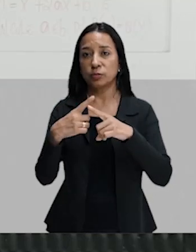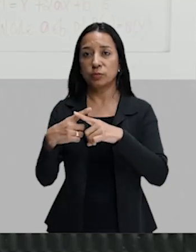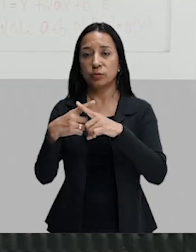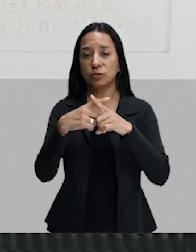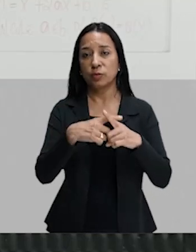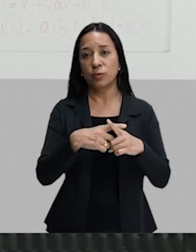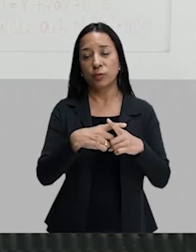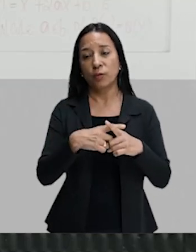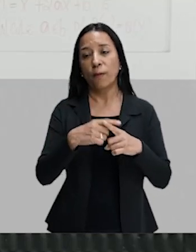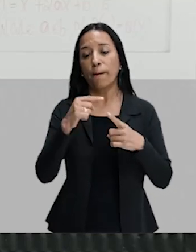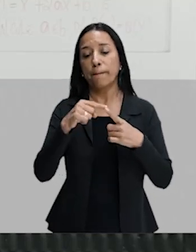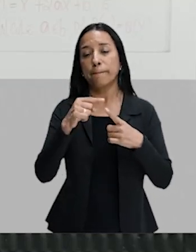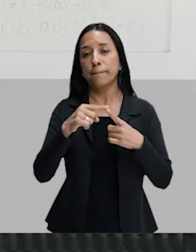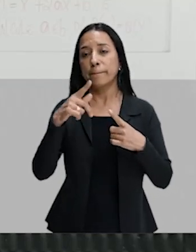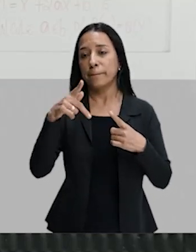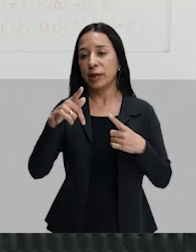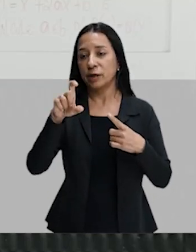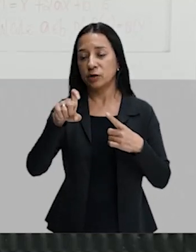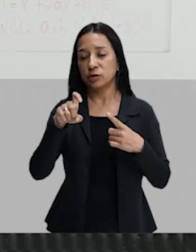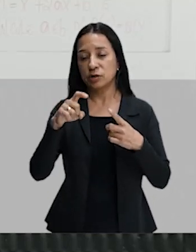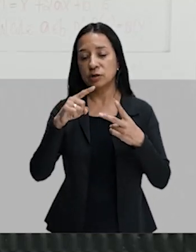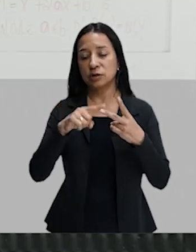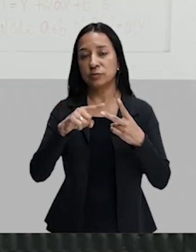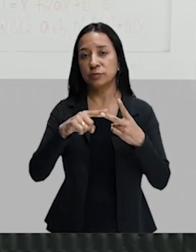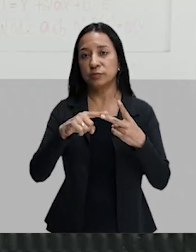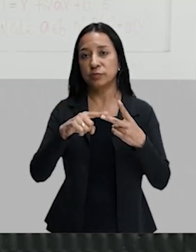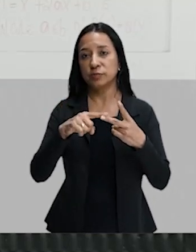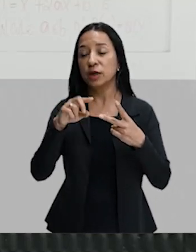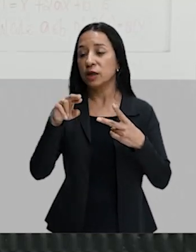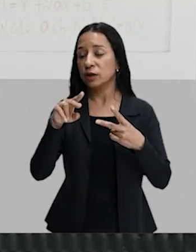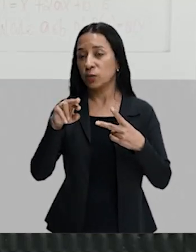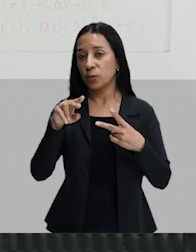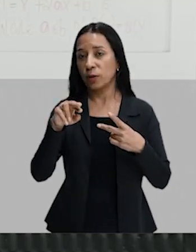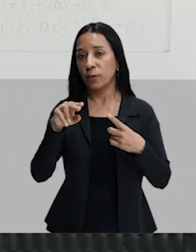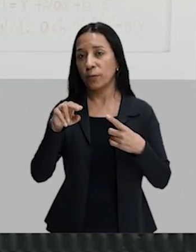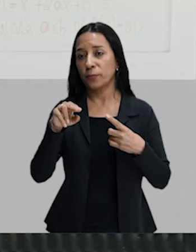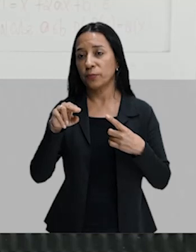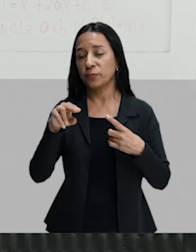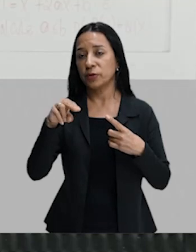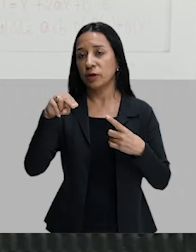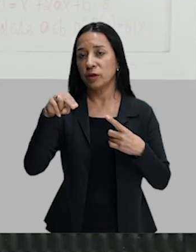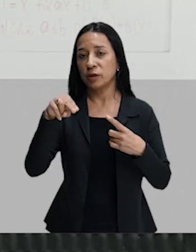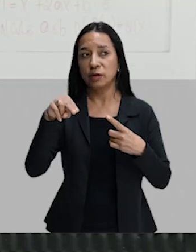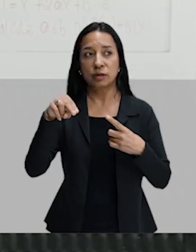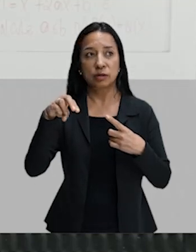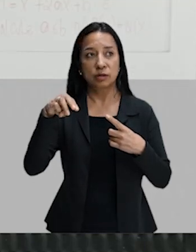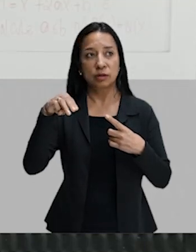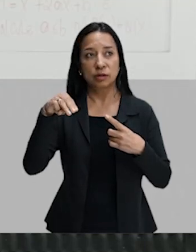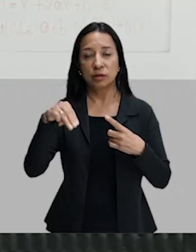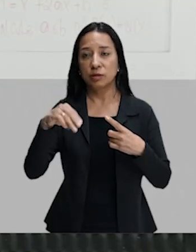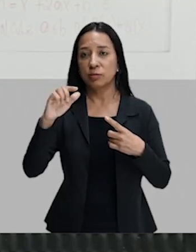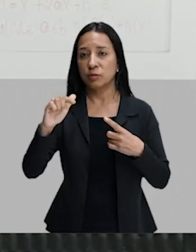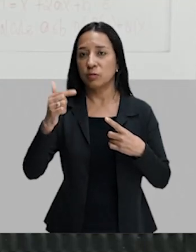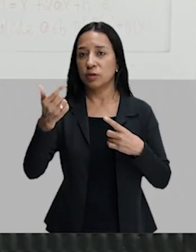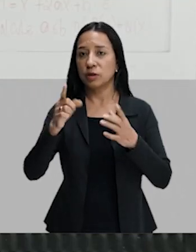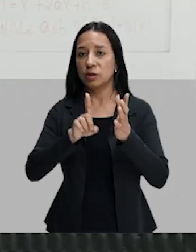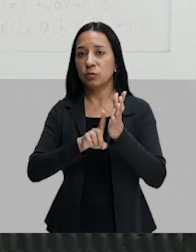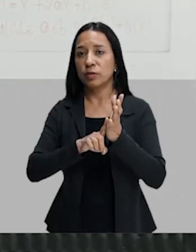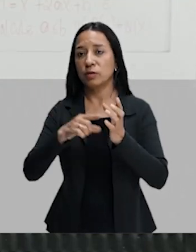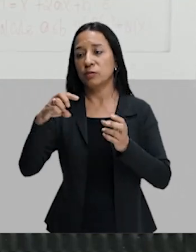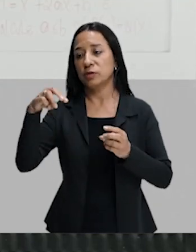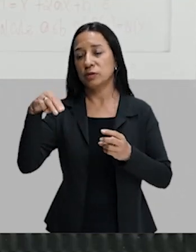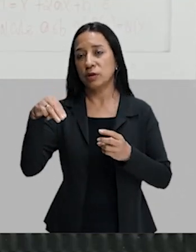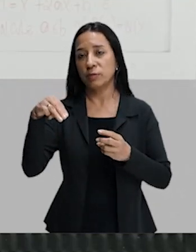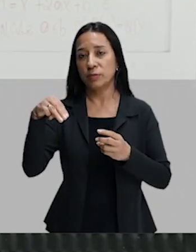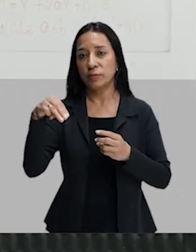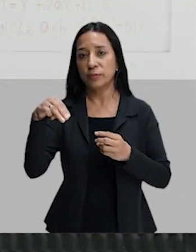O polinômio px, que é igual a m ao quadrado menos m